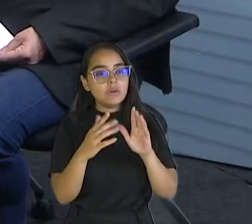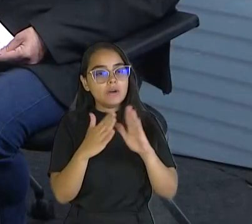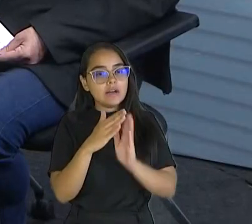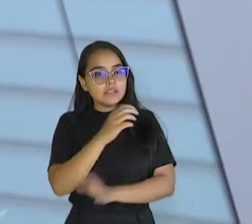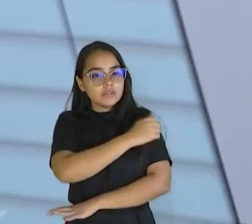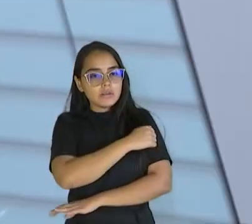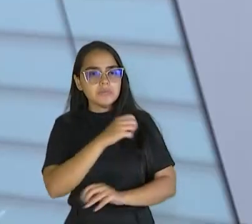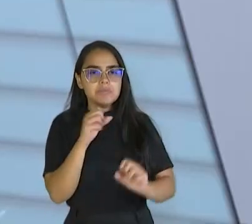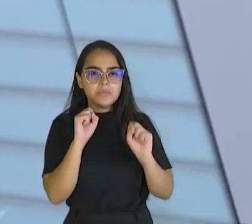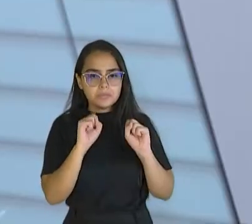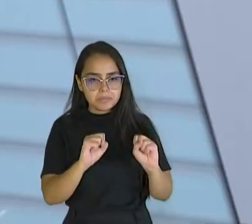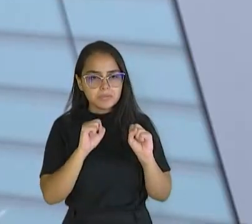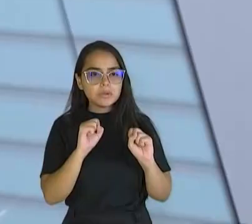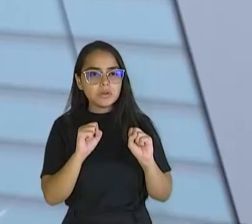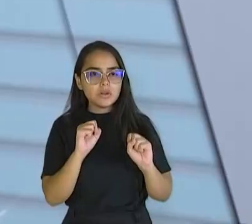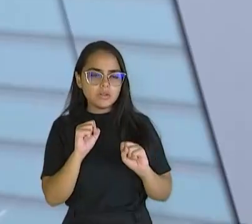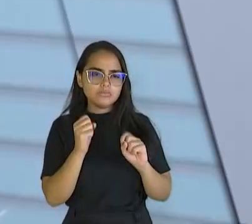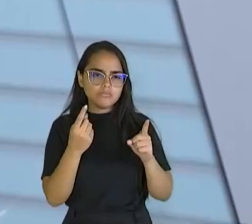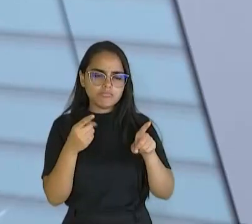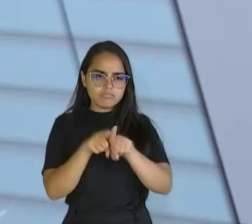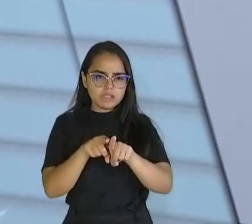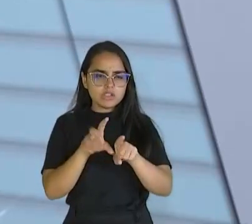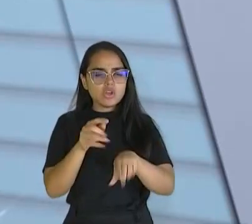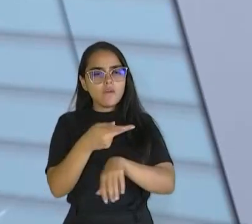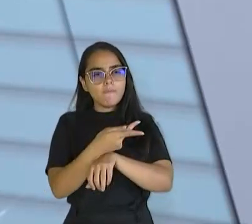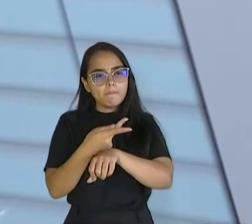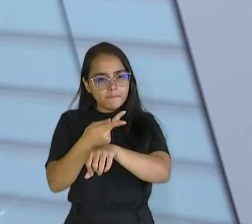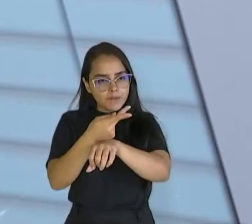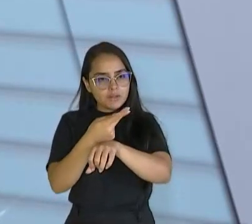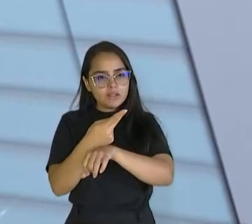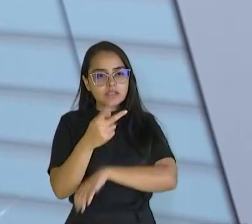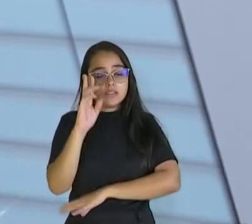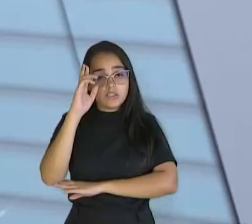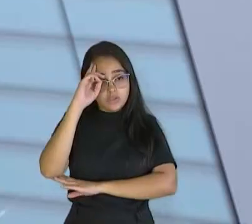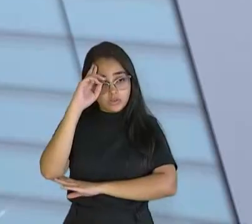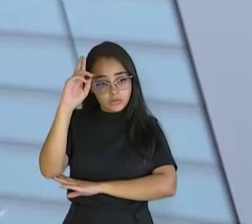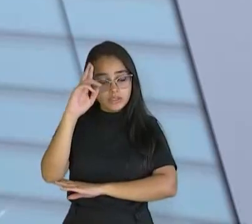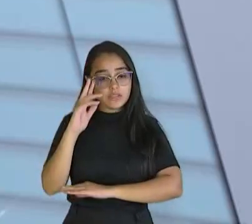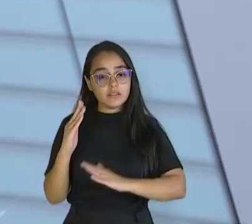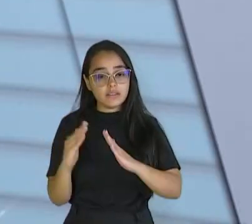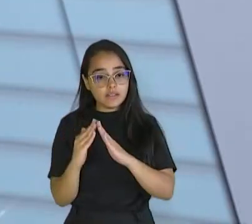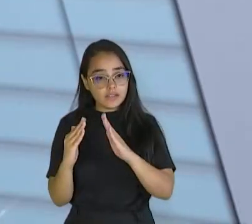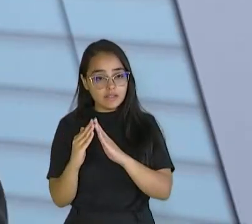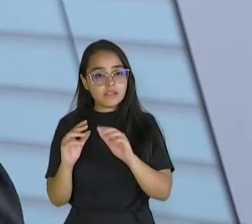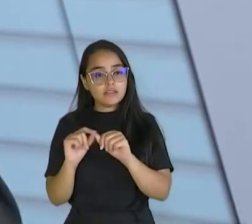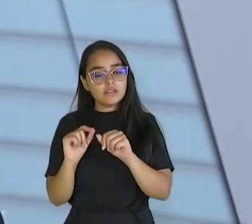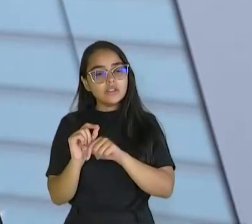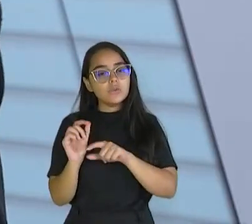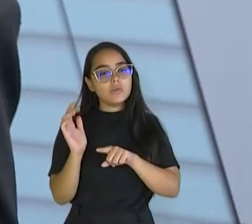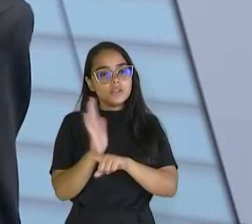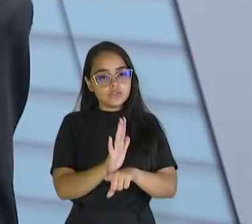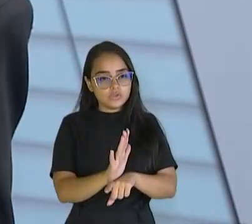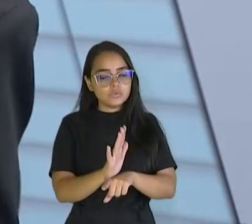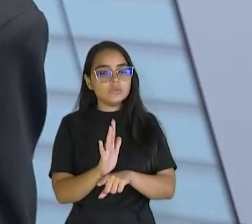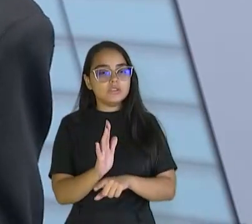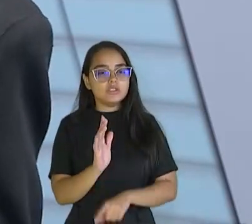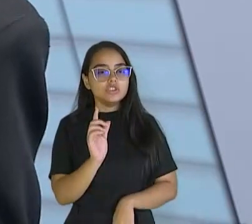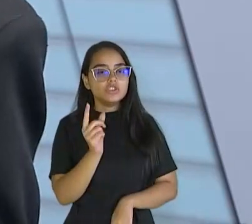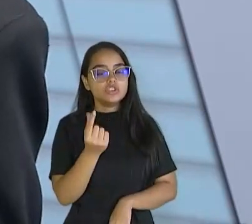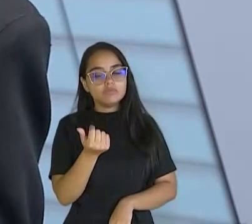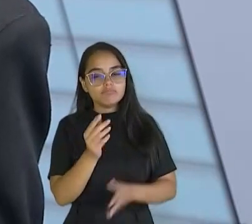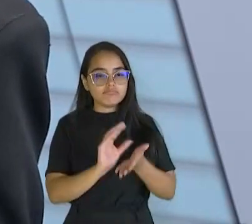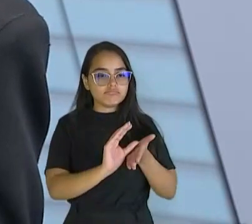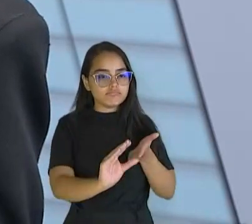você pode ser parceiro, né? É só procurar, sim, a diretoria da casa para fazer uma ajuda, né? Com certeza. Uma ajuda